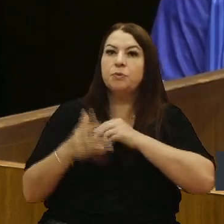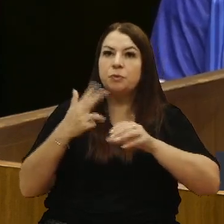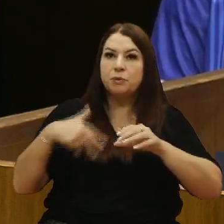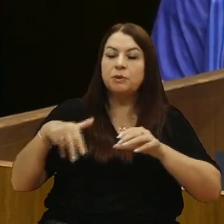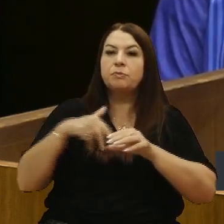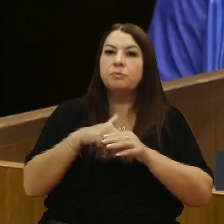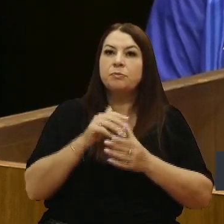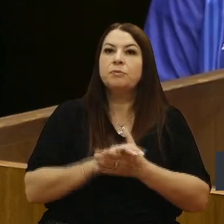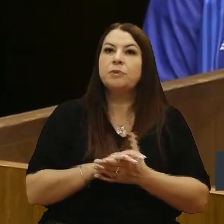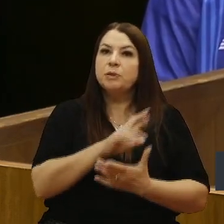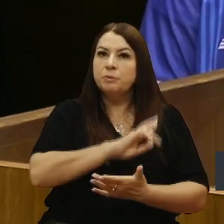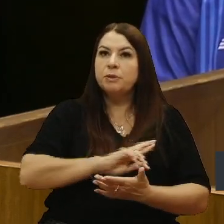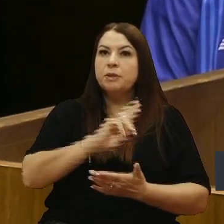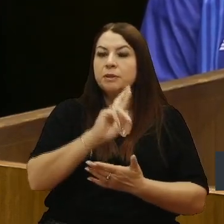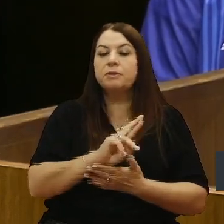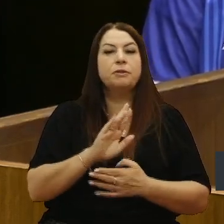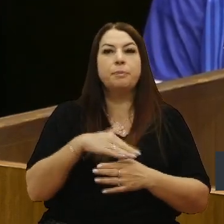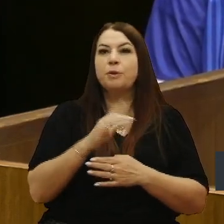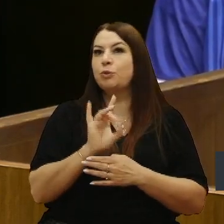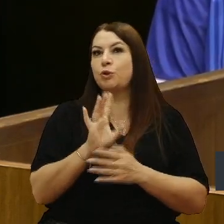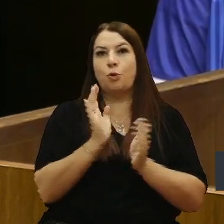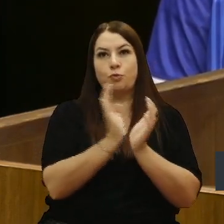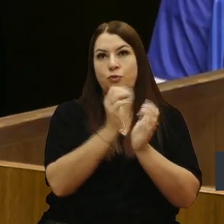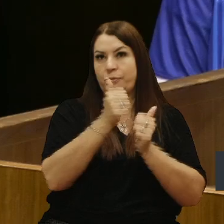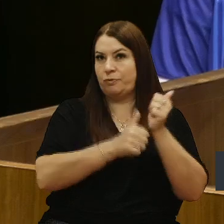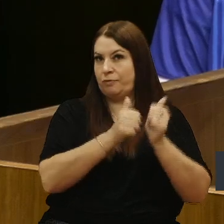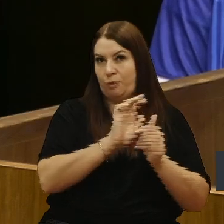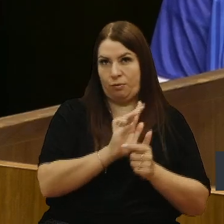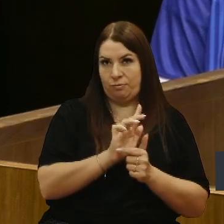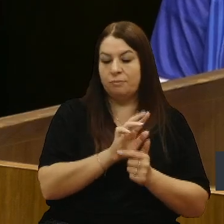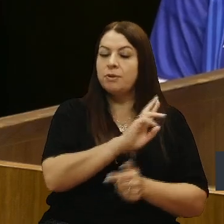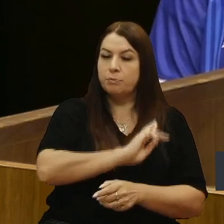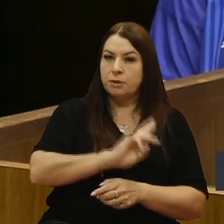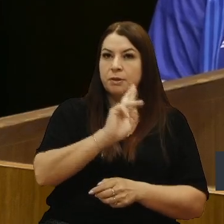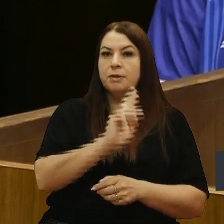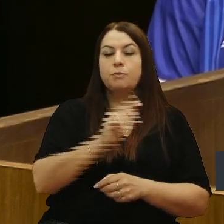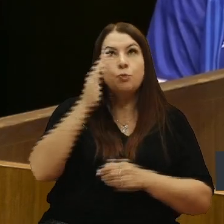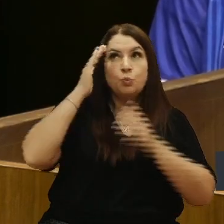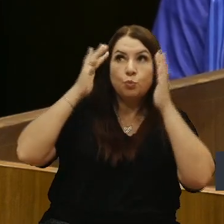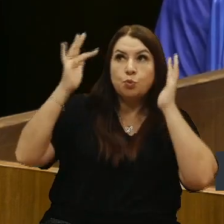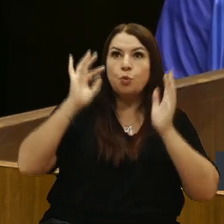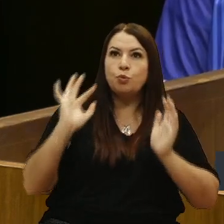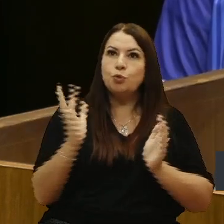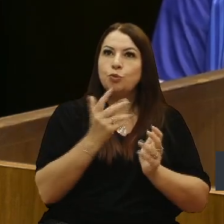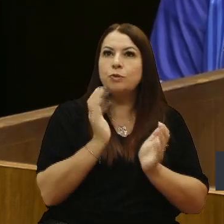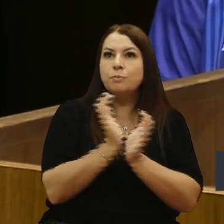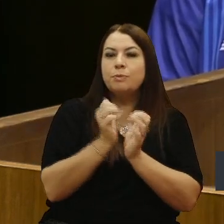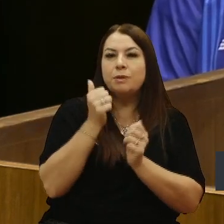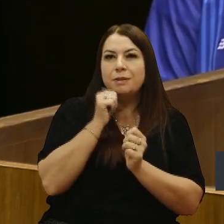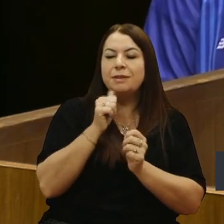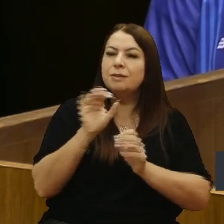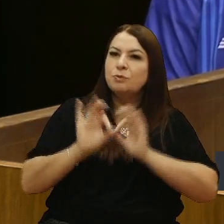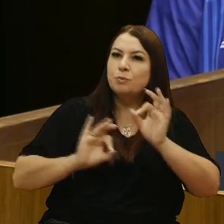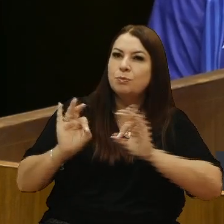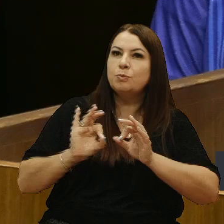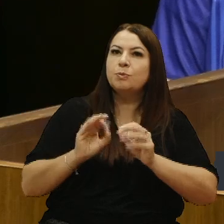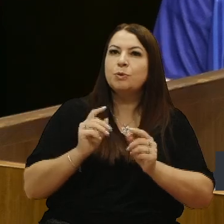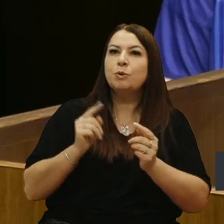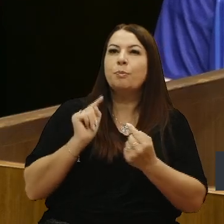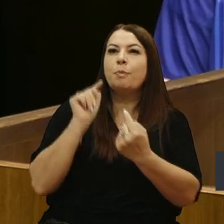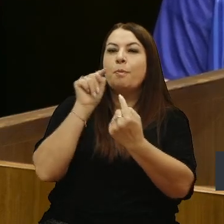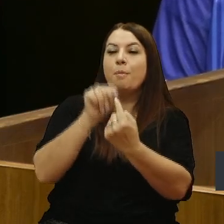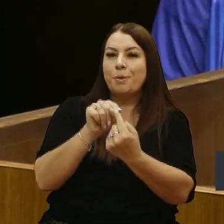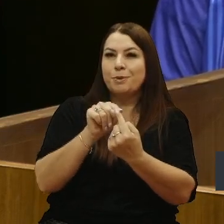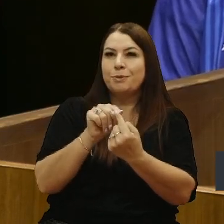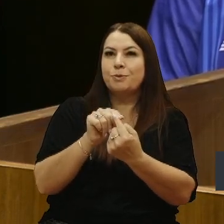tribuna, representando muito mais do que um time de futebol. Representamos um sonho coletivo, um projeto que nasce com um propósito,